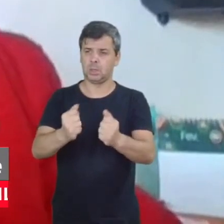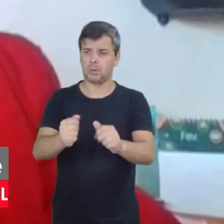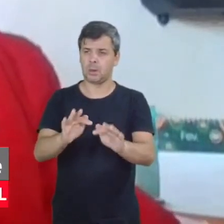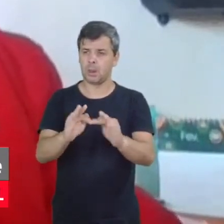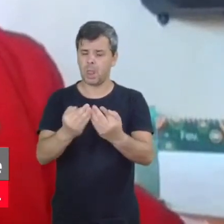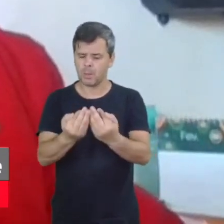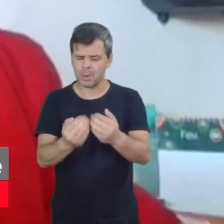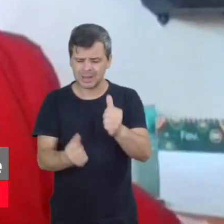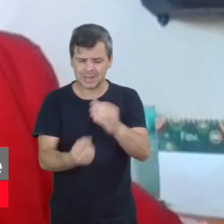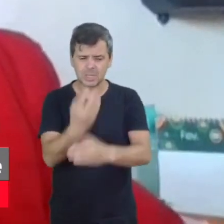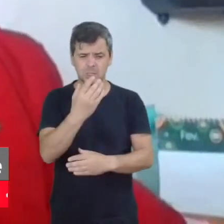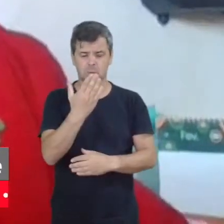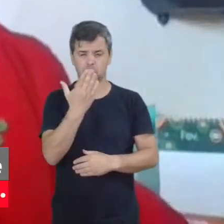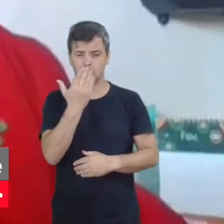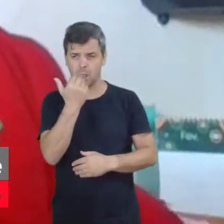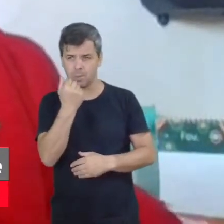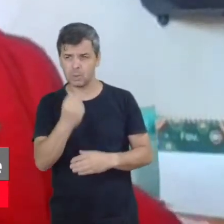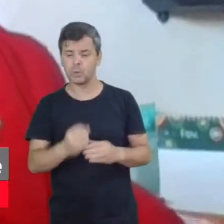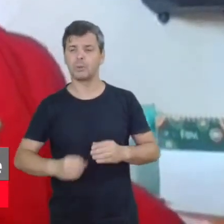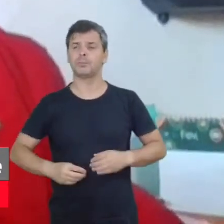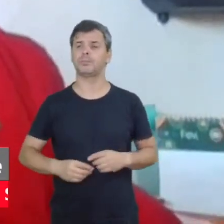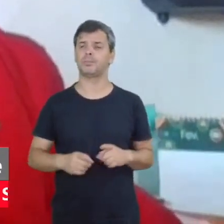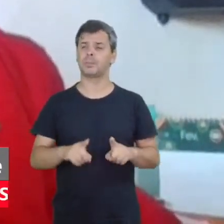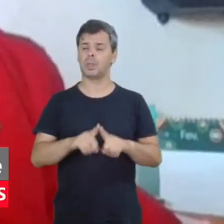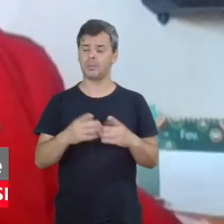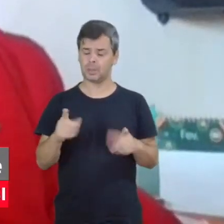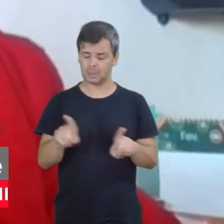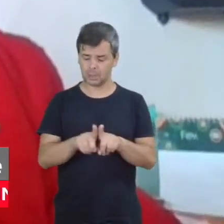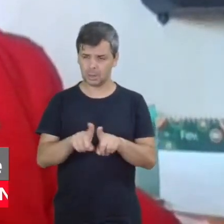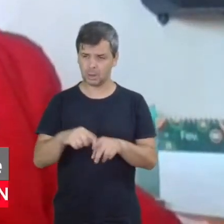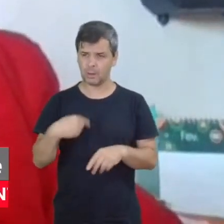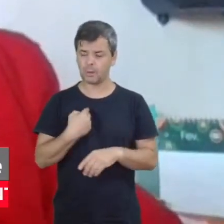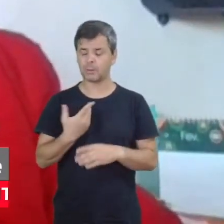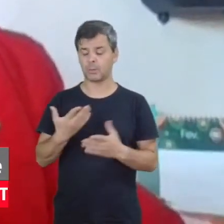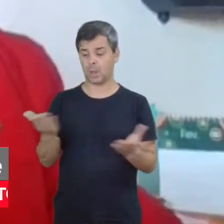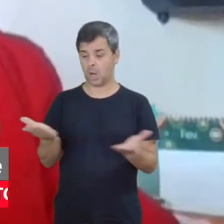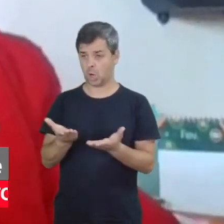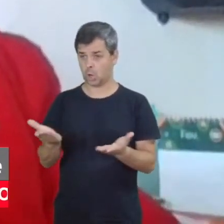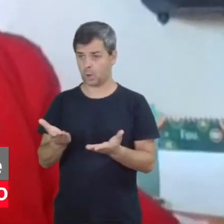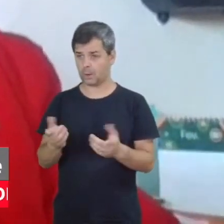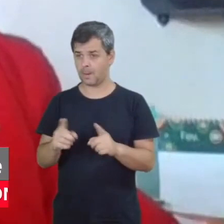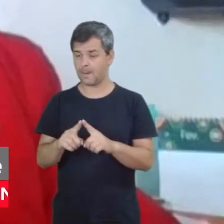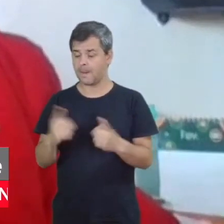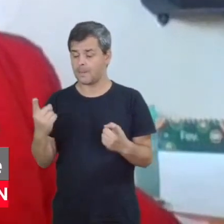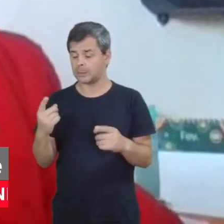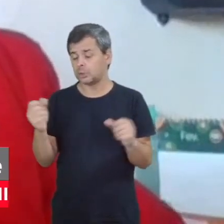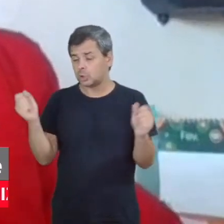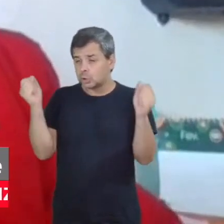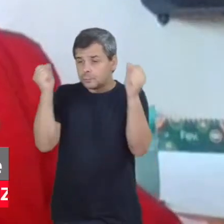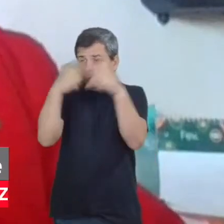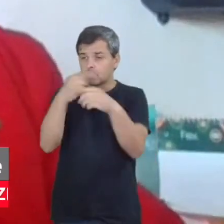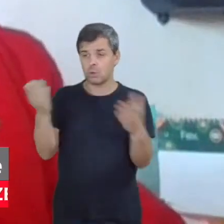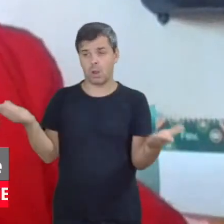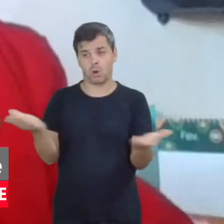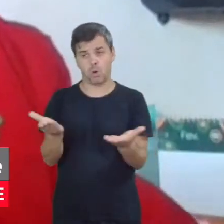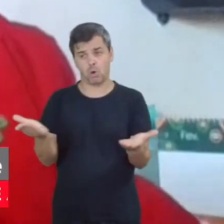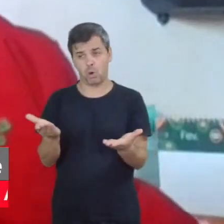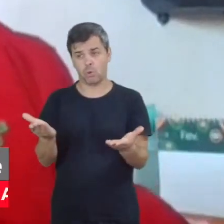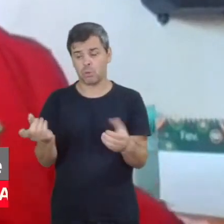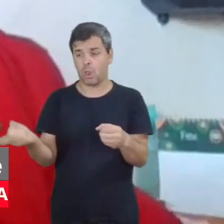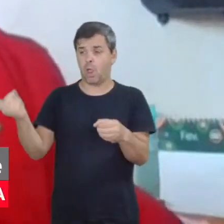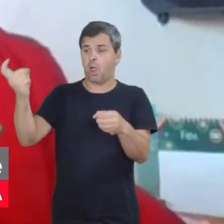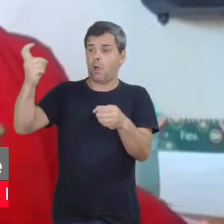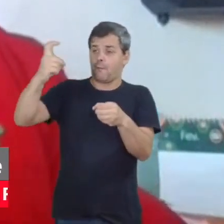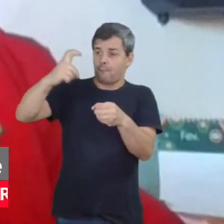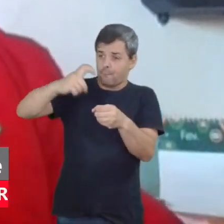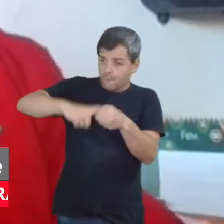produção de alimento, reconstrução, e talvez nós estamos entrando numa fase que é a fase mais dolorida, né? É a fase do retorno